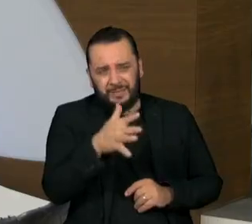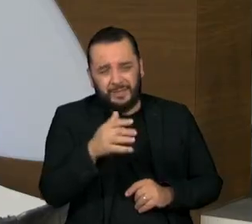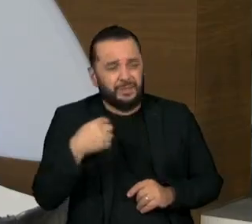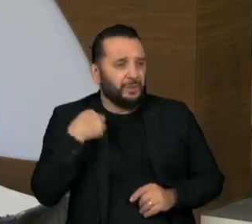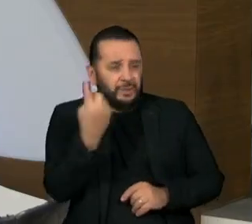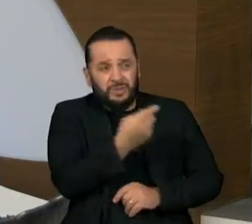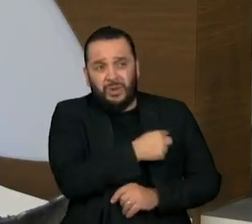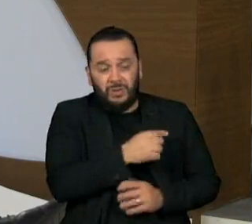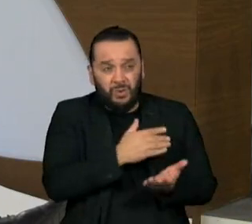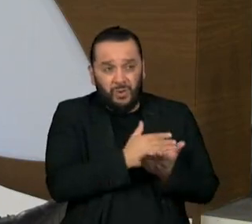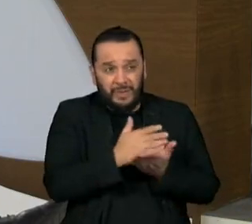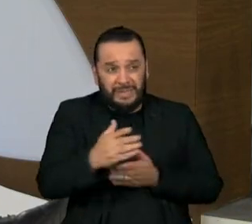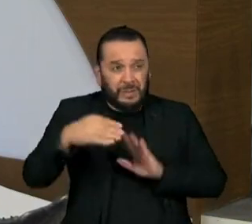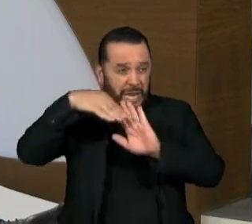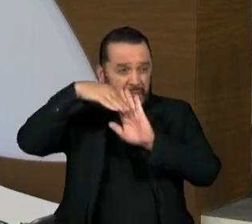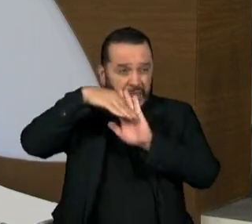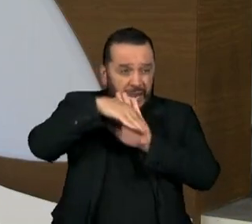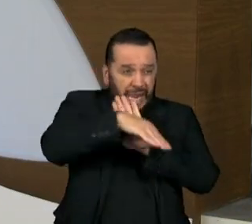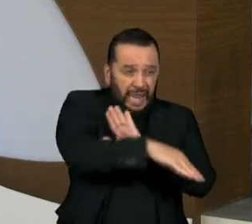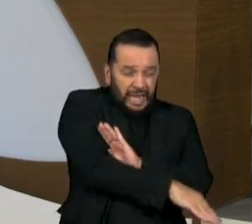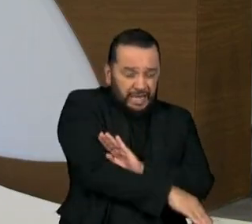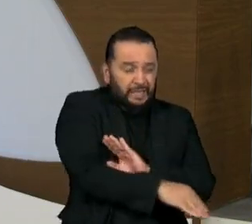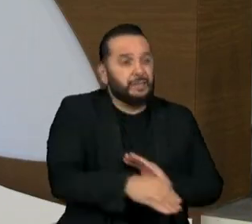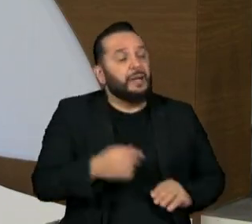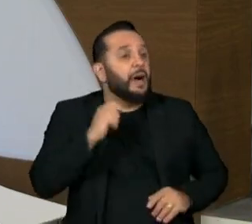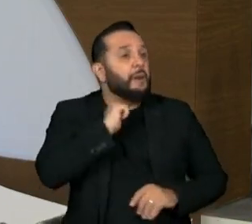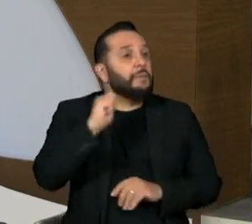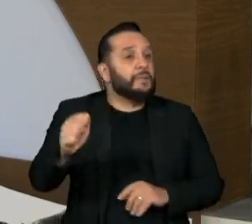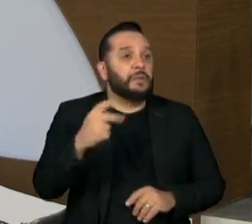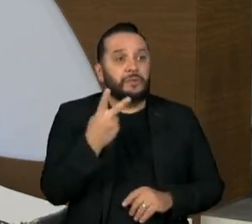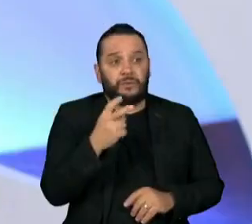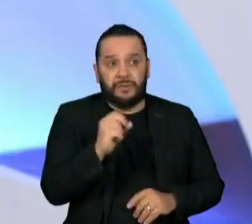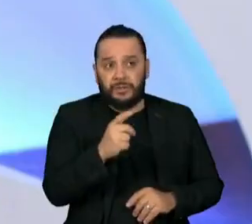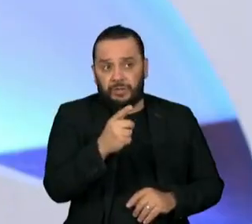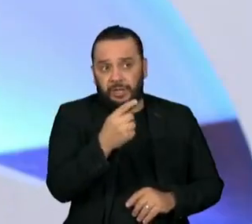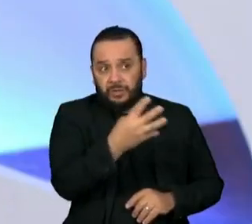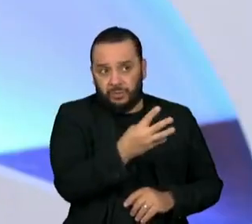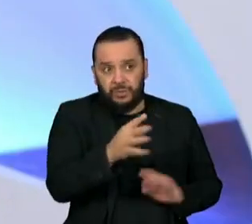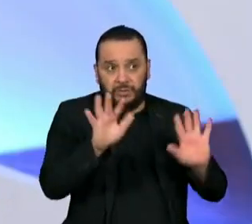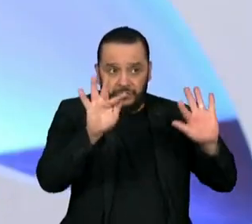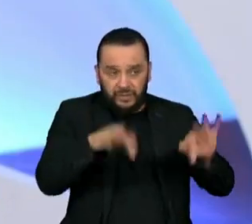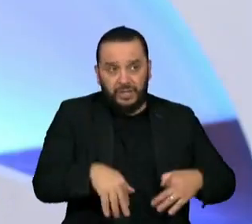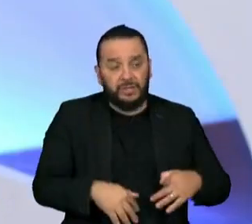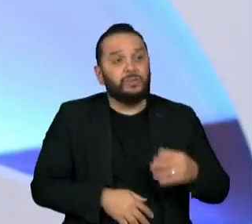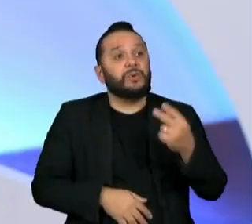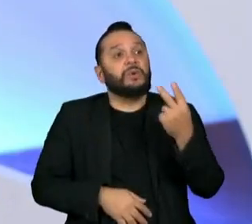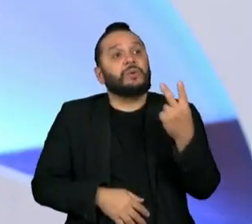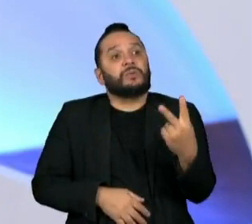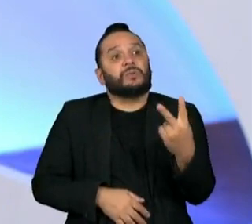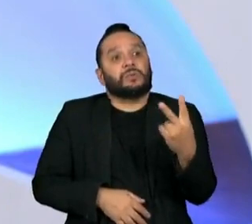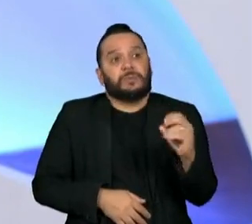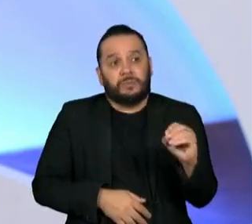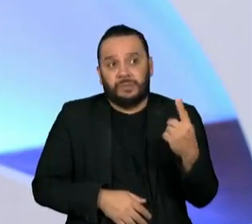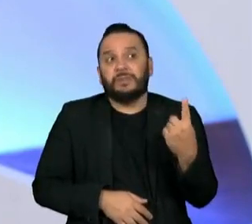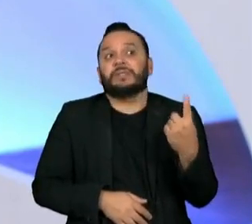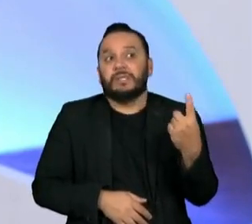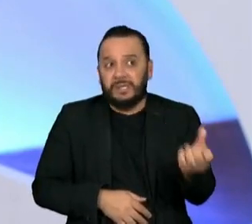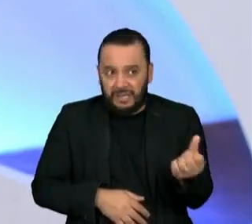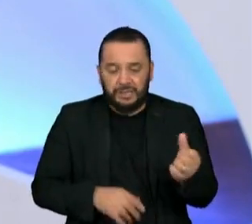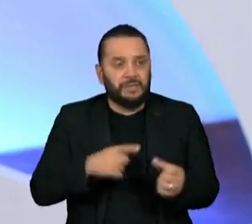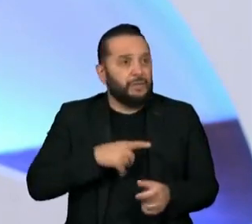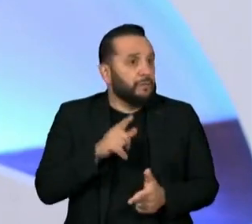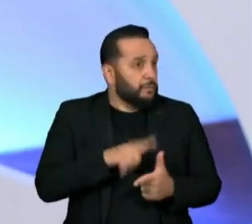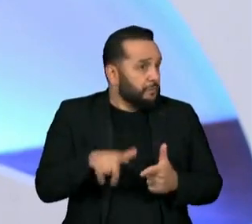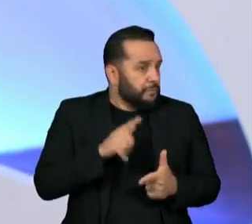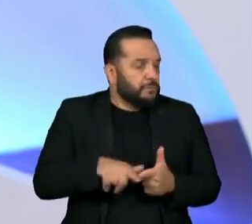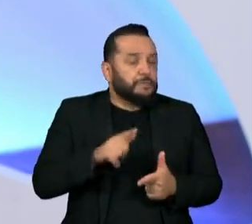por volta de abril de 2014 o nosso vídeo e só terminou no final de 2016 uma deceção série cima que nós